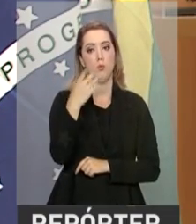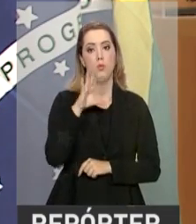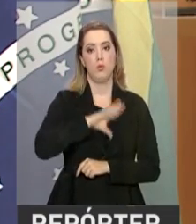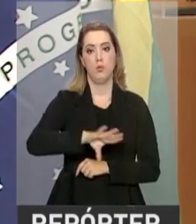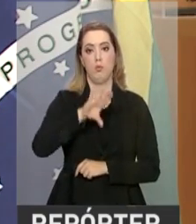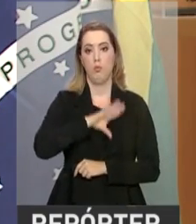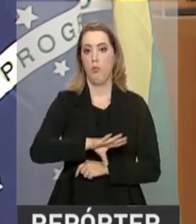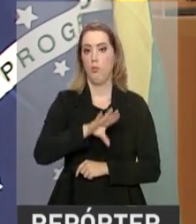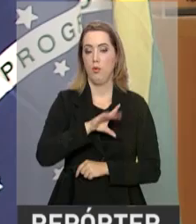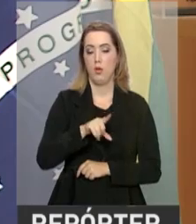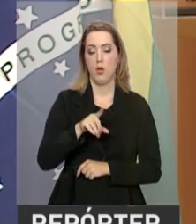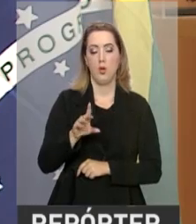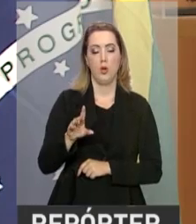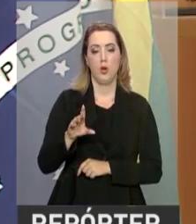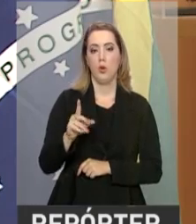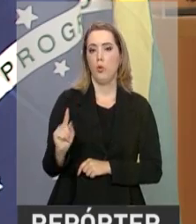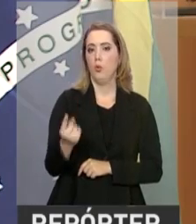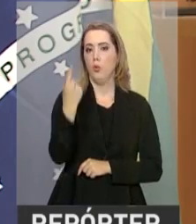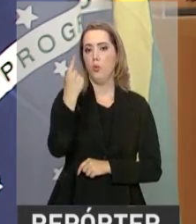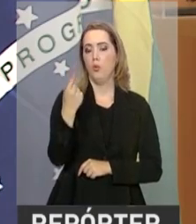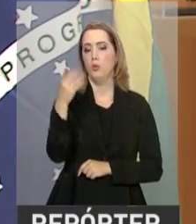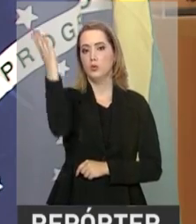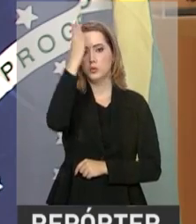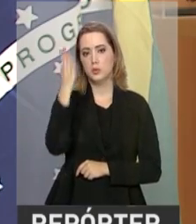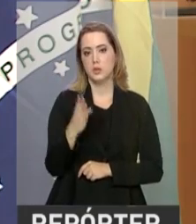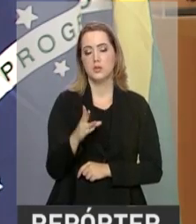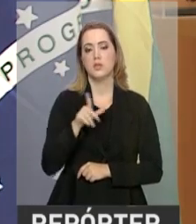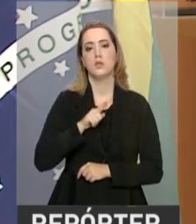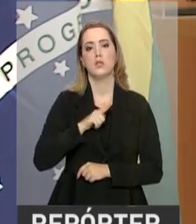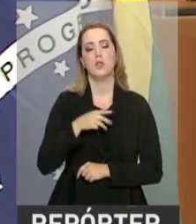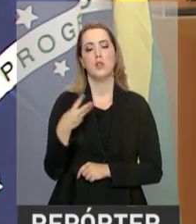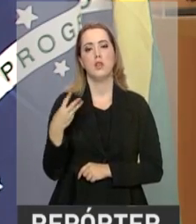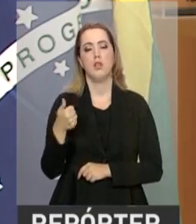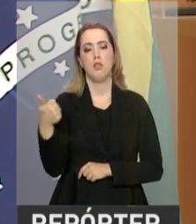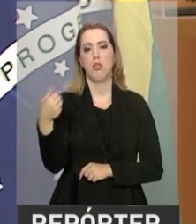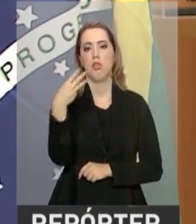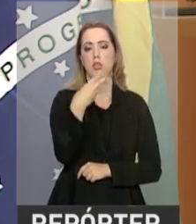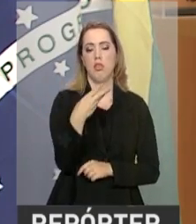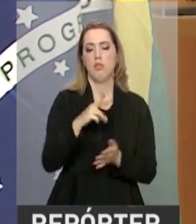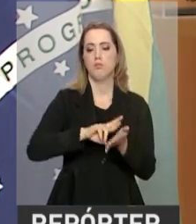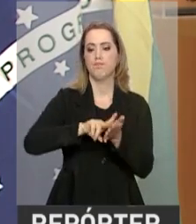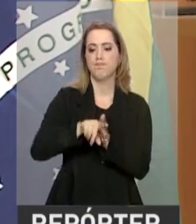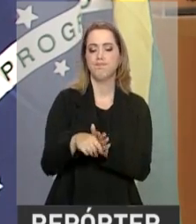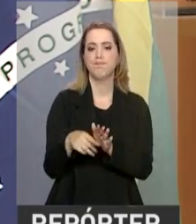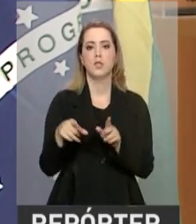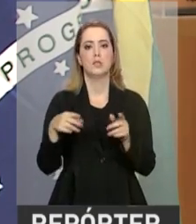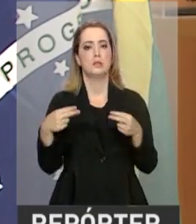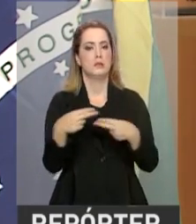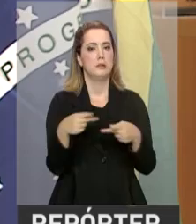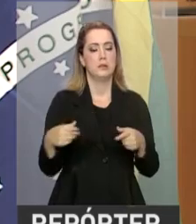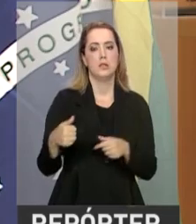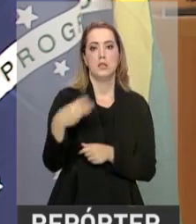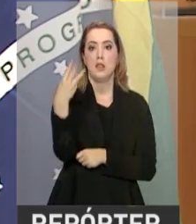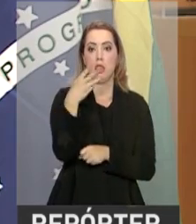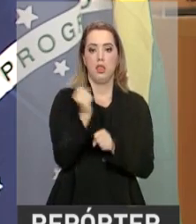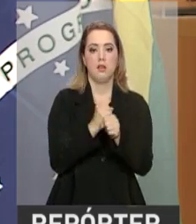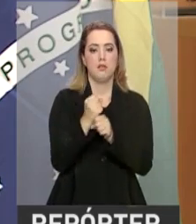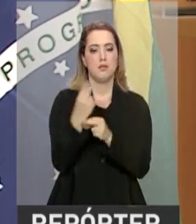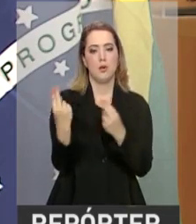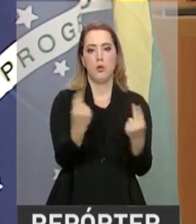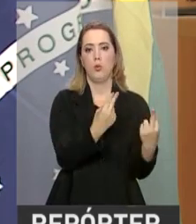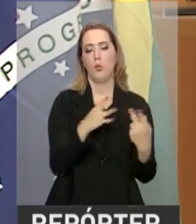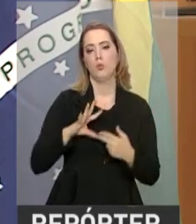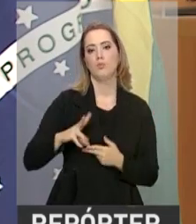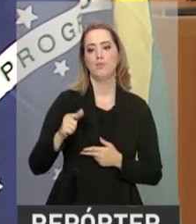13 13 disciplinas fixas e um conteúdo de 3 anos para todo o ensino